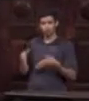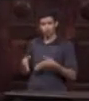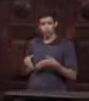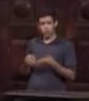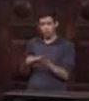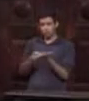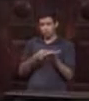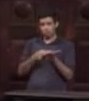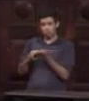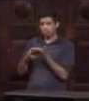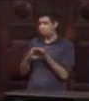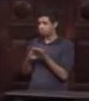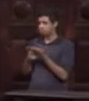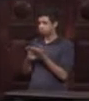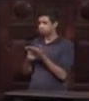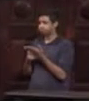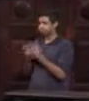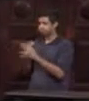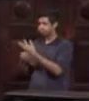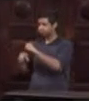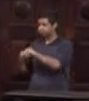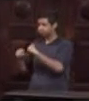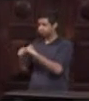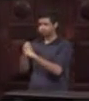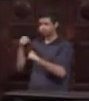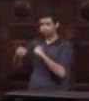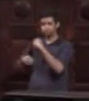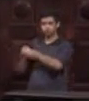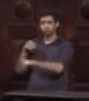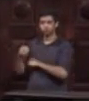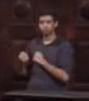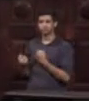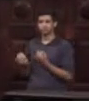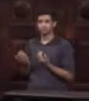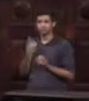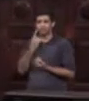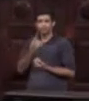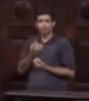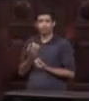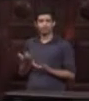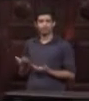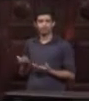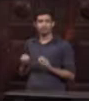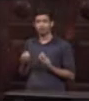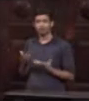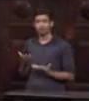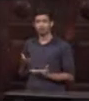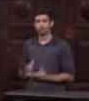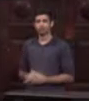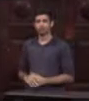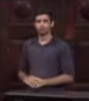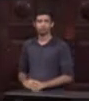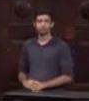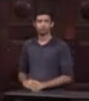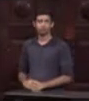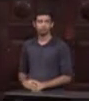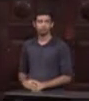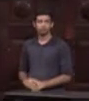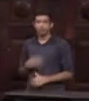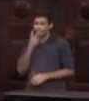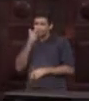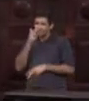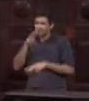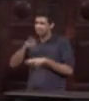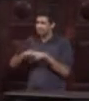na cela, porque, infelizmente, as nossas unidades socioeducativas, elas se assemelham muito a uma prisão, a